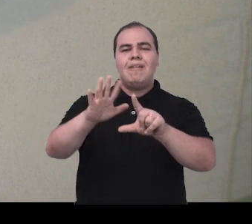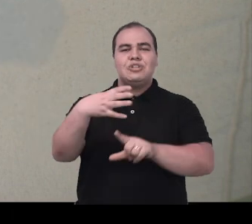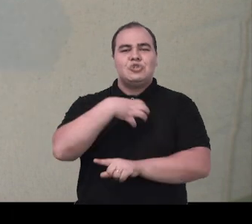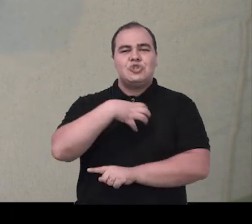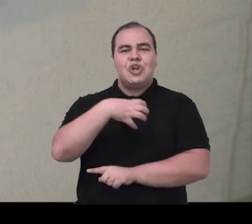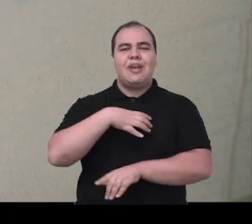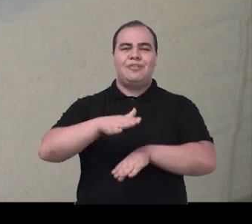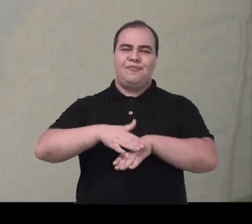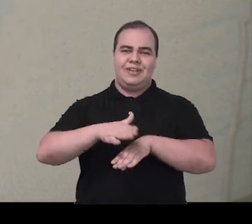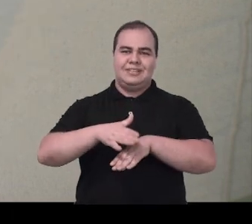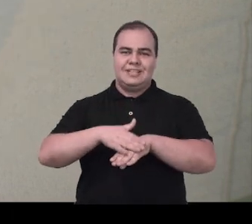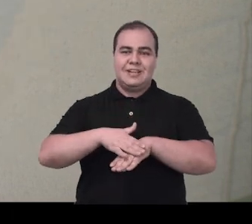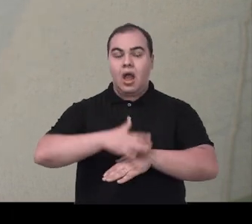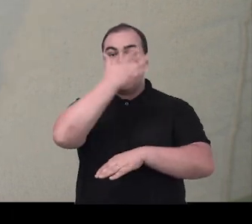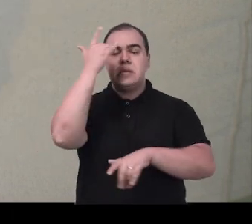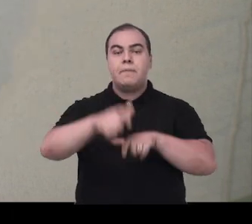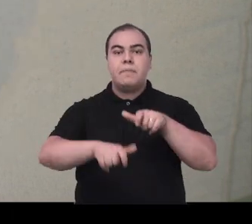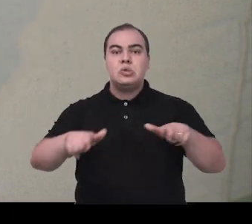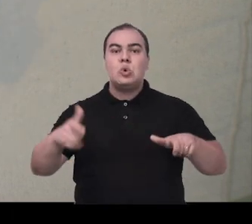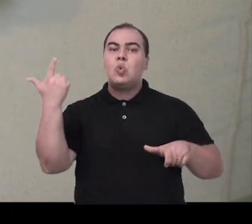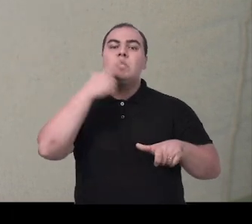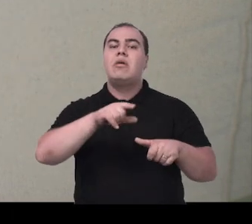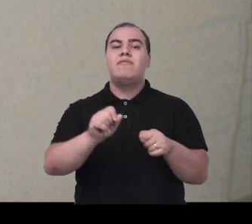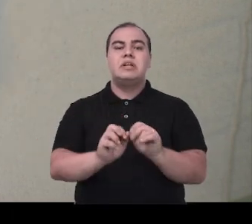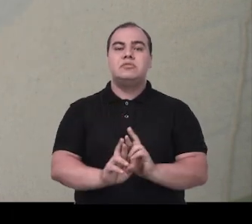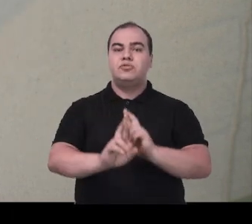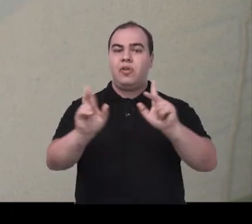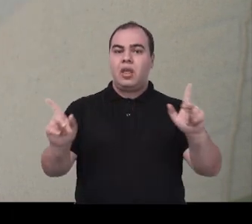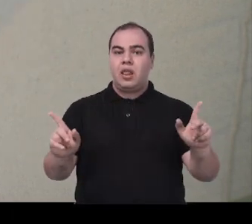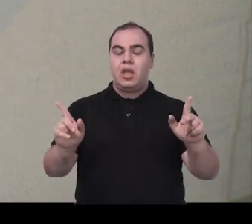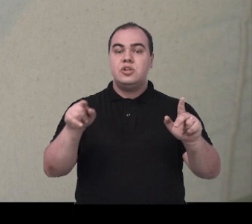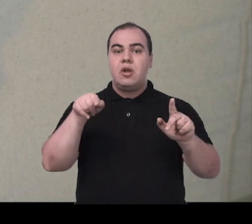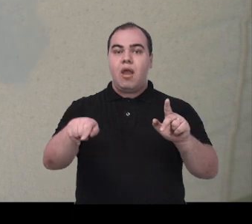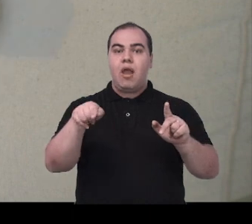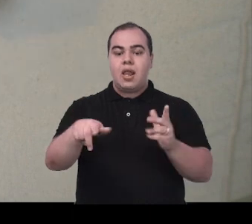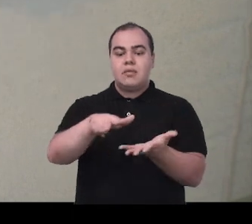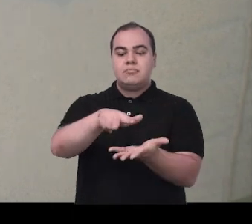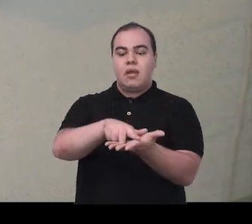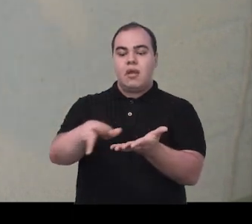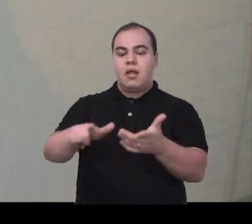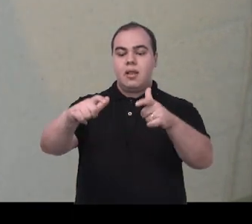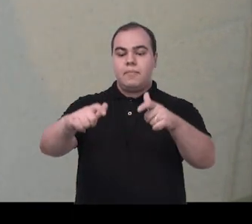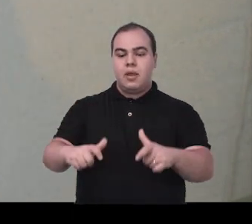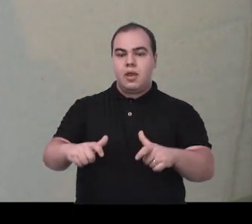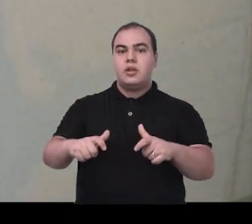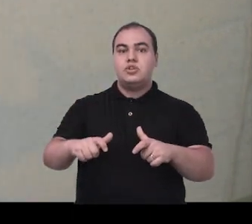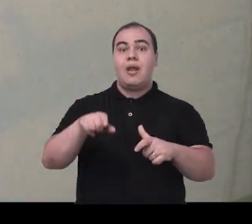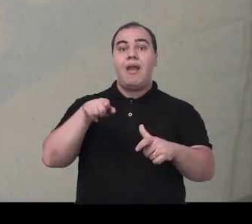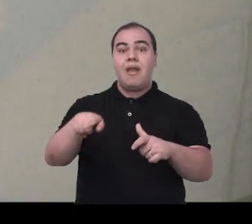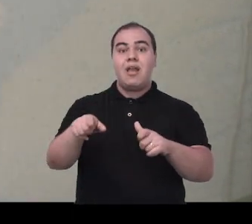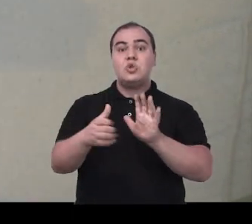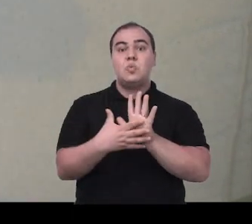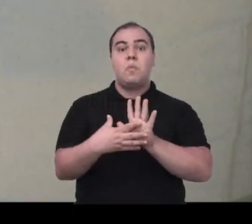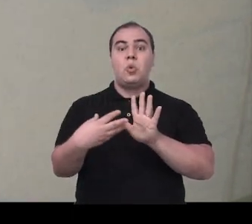essa imagem, esse jeito de fazer. Né? As pessoas não conseguem fazer diferente a partir da hora que elas internam naquele